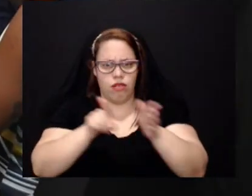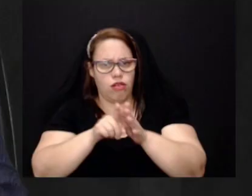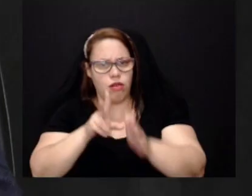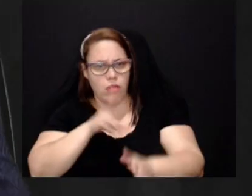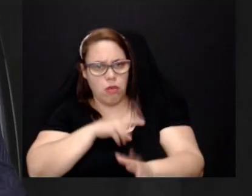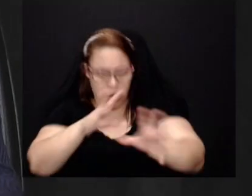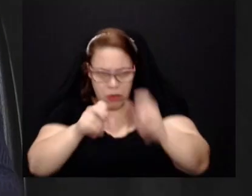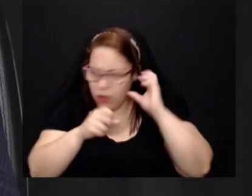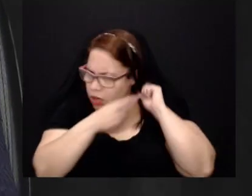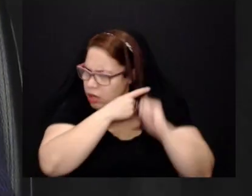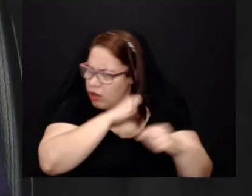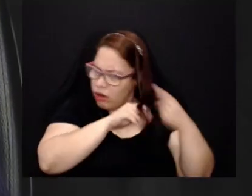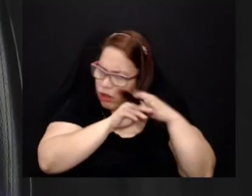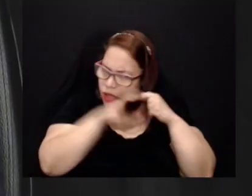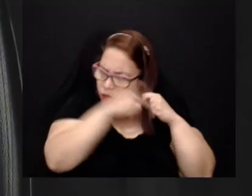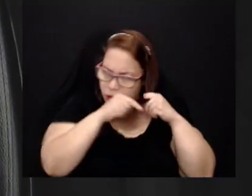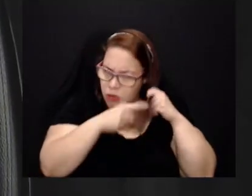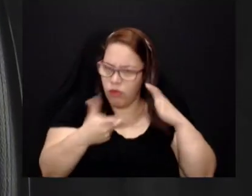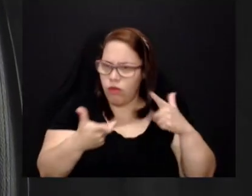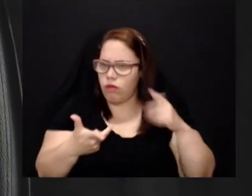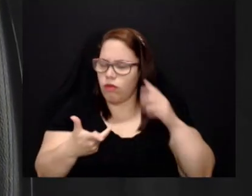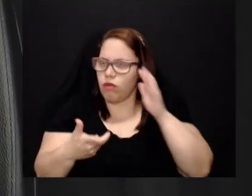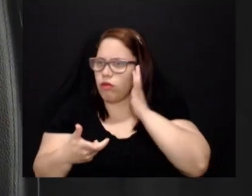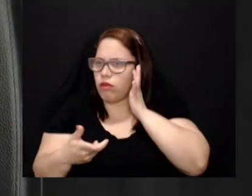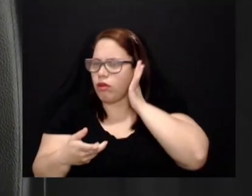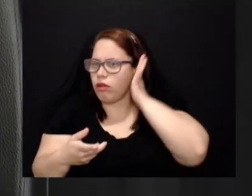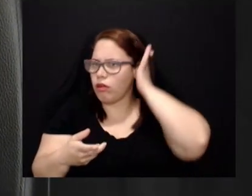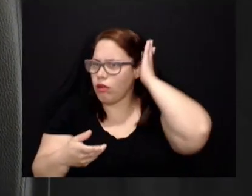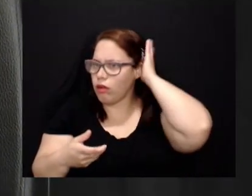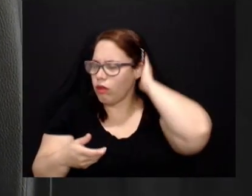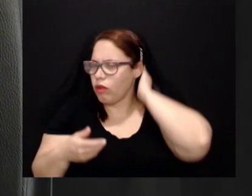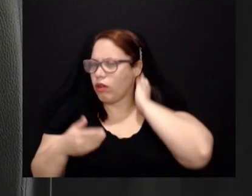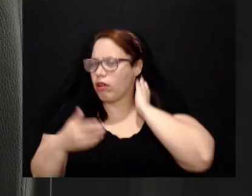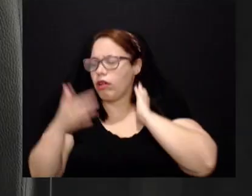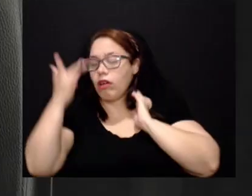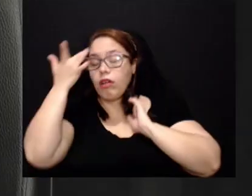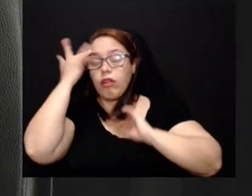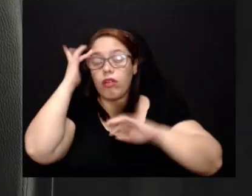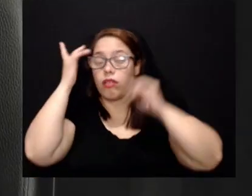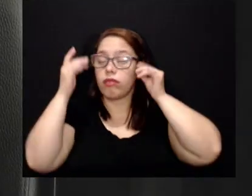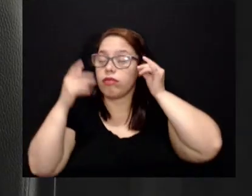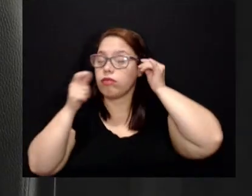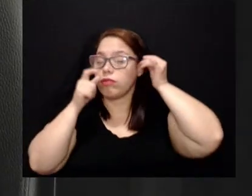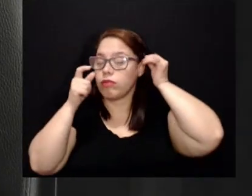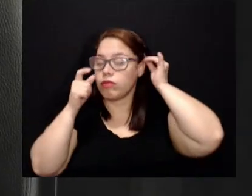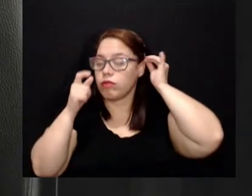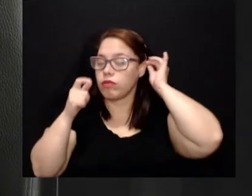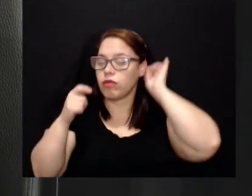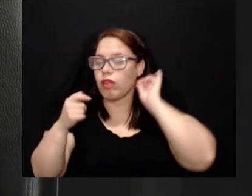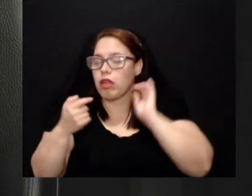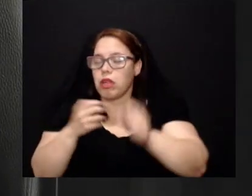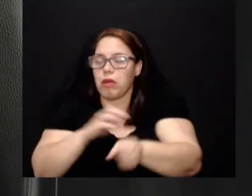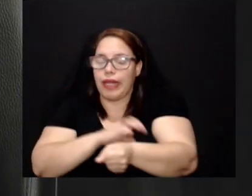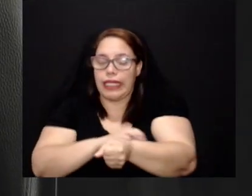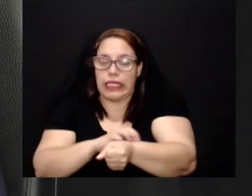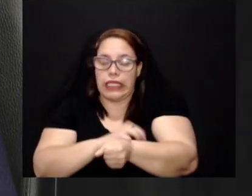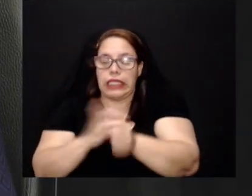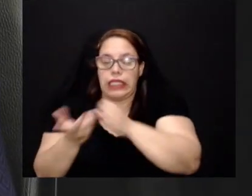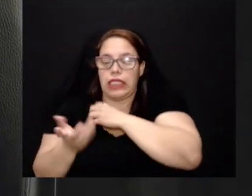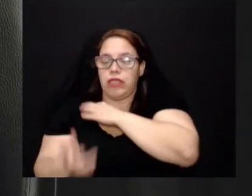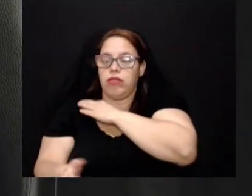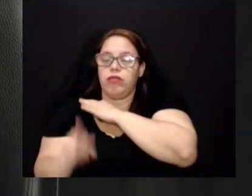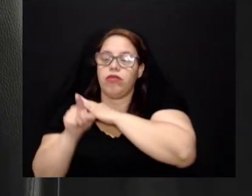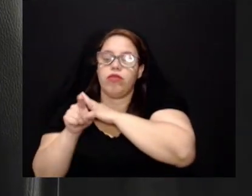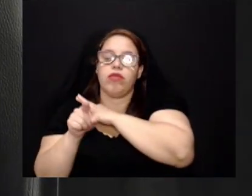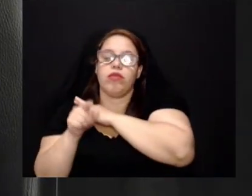Sabe aquelas coisas assim? E achar também, que você falou, que eu acho que é muito interessante, isso me incomoda muito. De achar que você, como uma pessoa negra, você